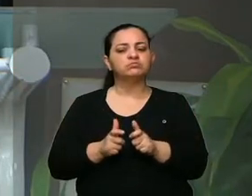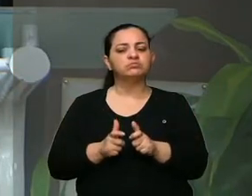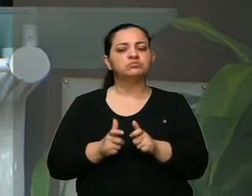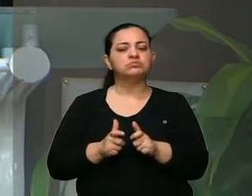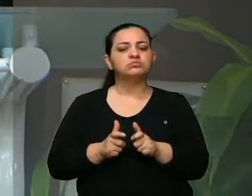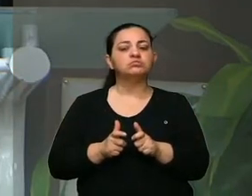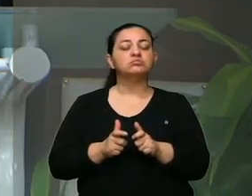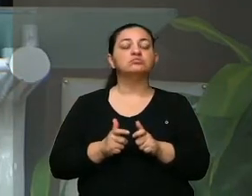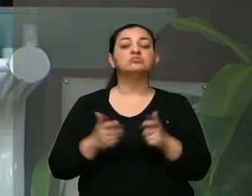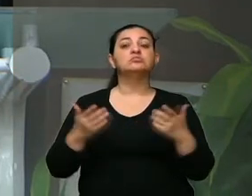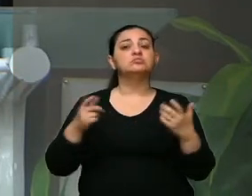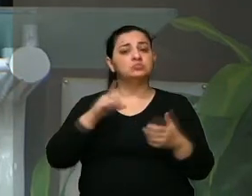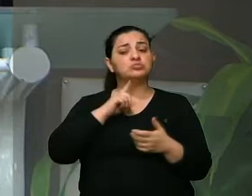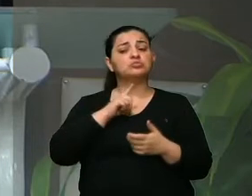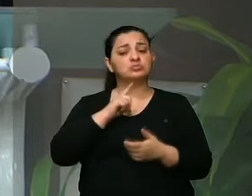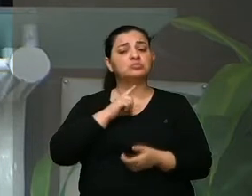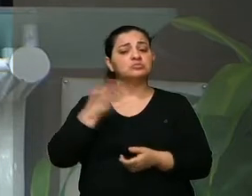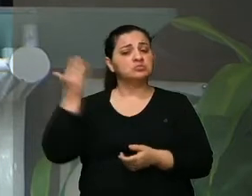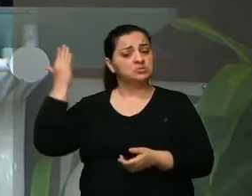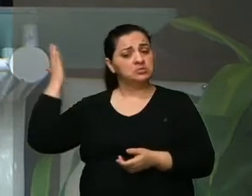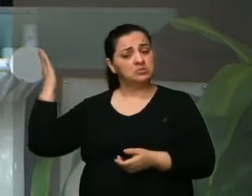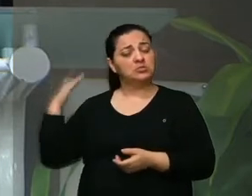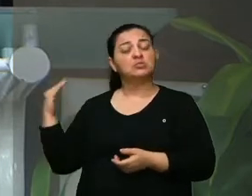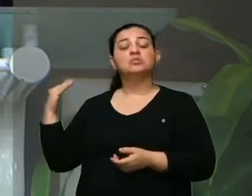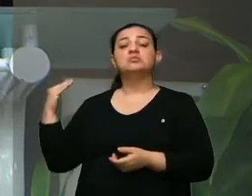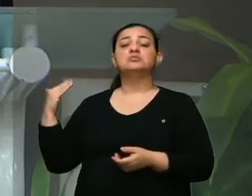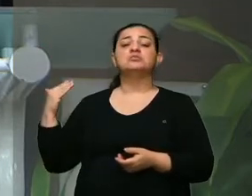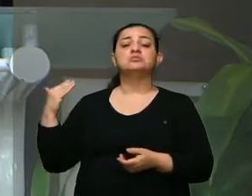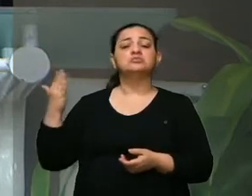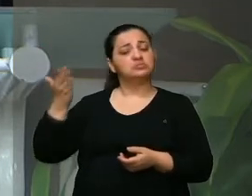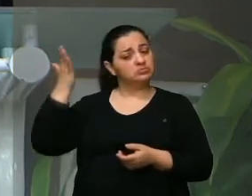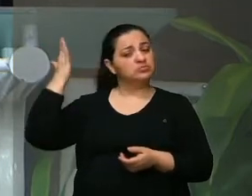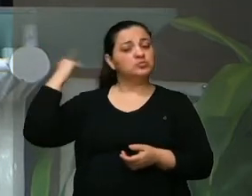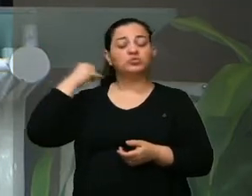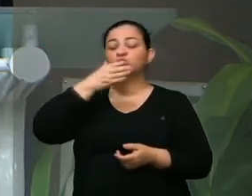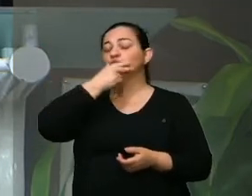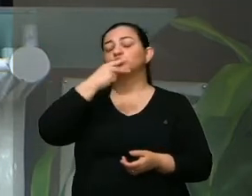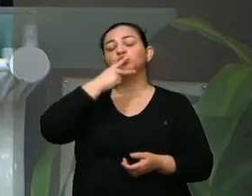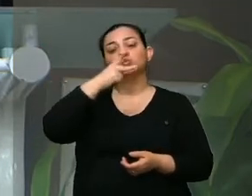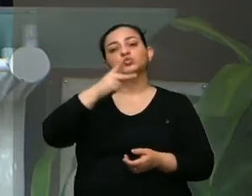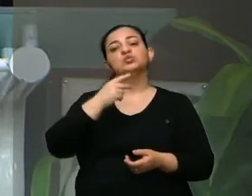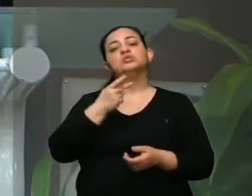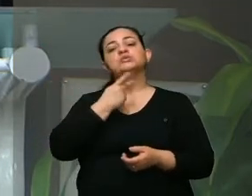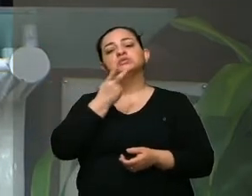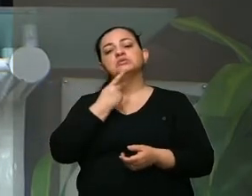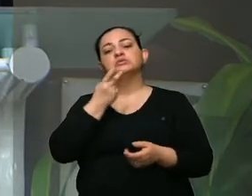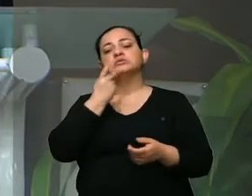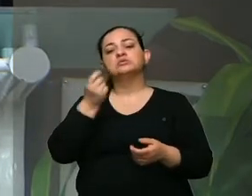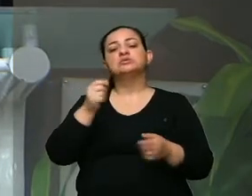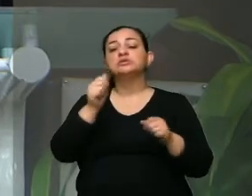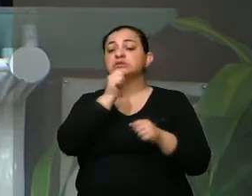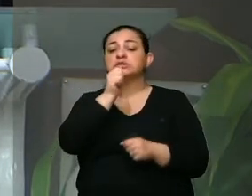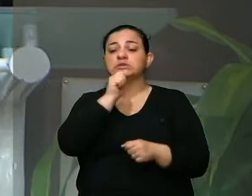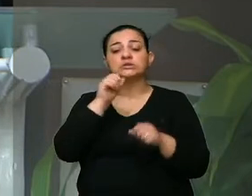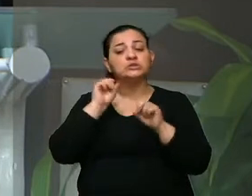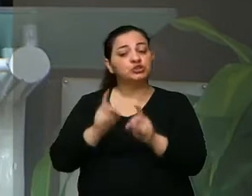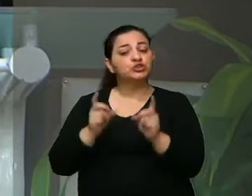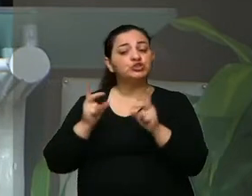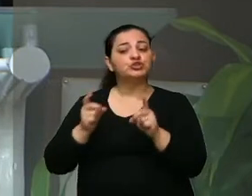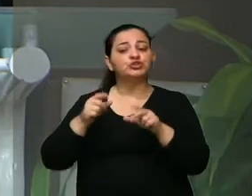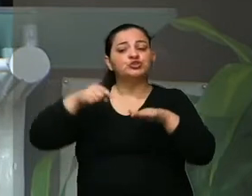houve um tempo que nos desdobrando ele disse ainda se vende máquinas de costura